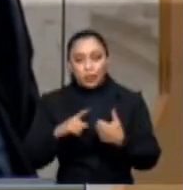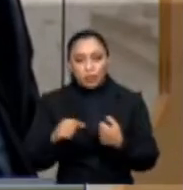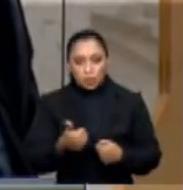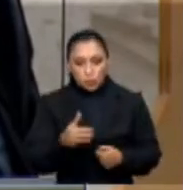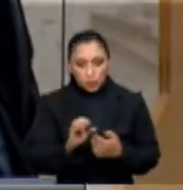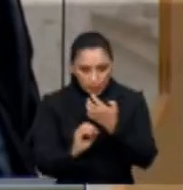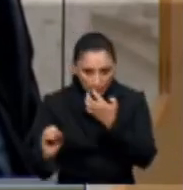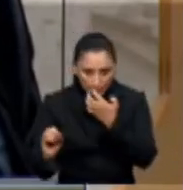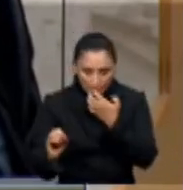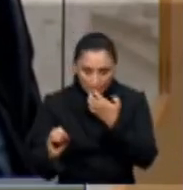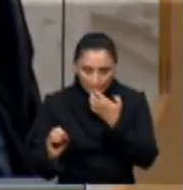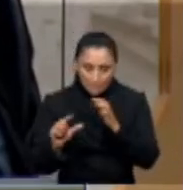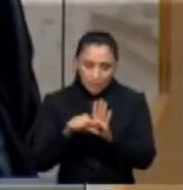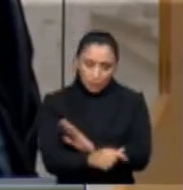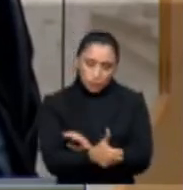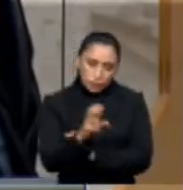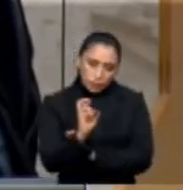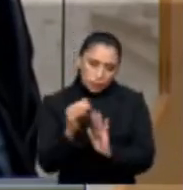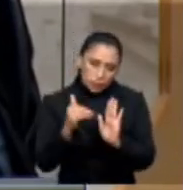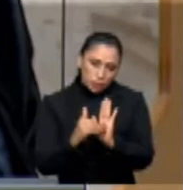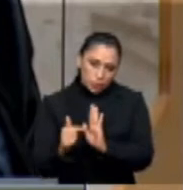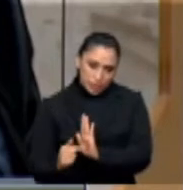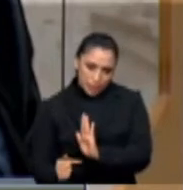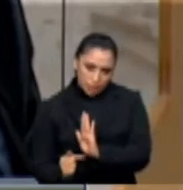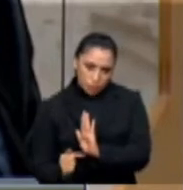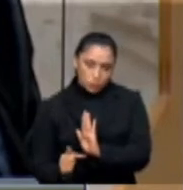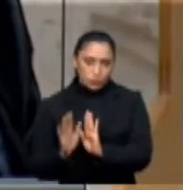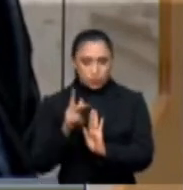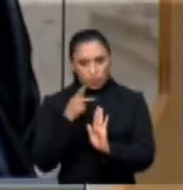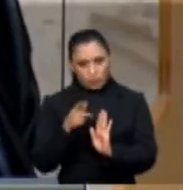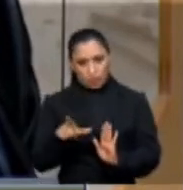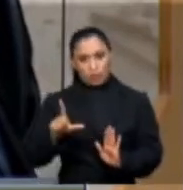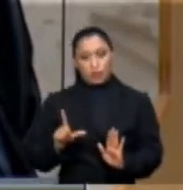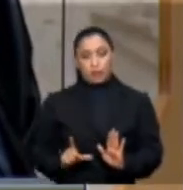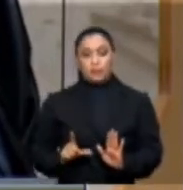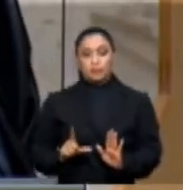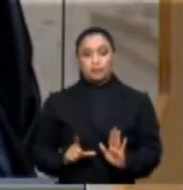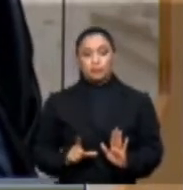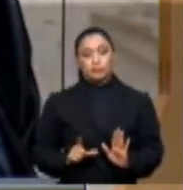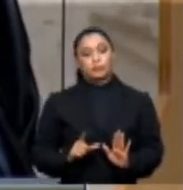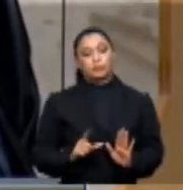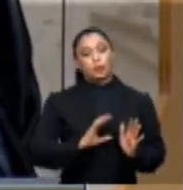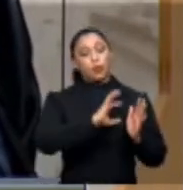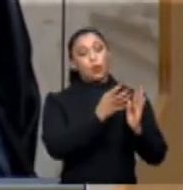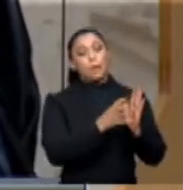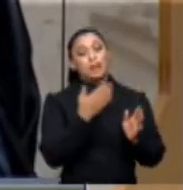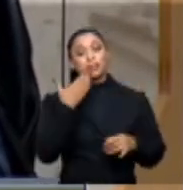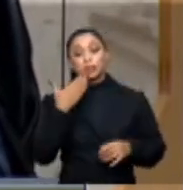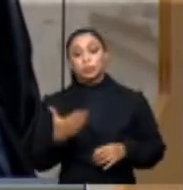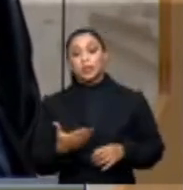100, parágrafos 5º ao 7º, já referidos. O requerente aponta ainda